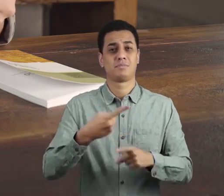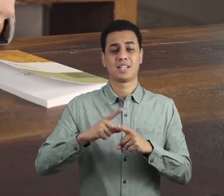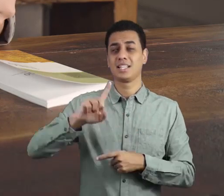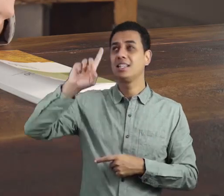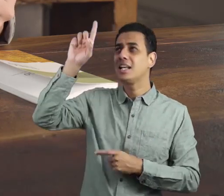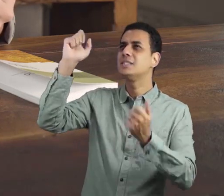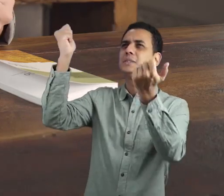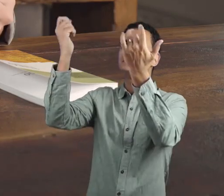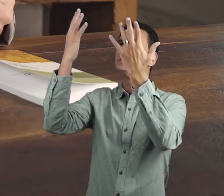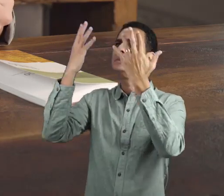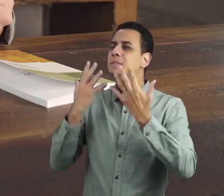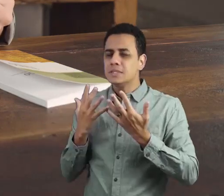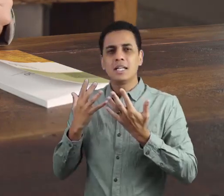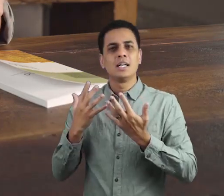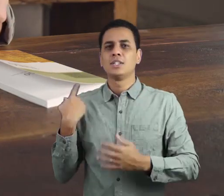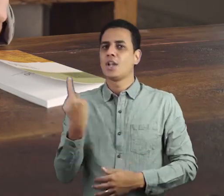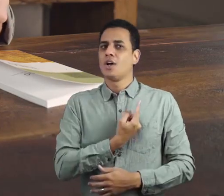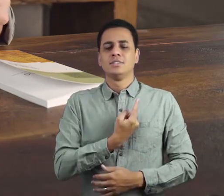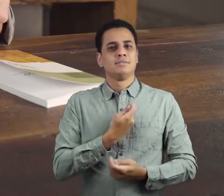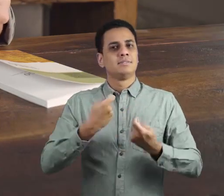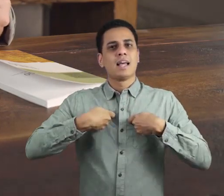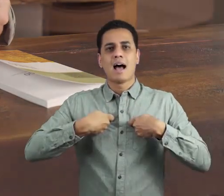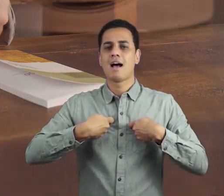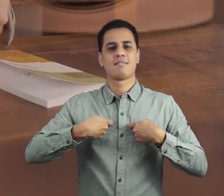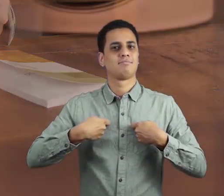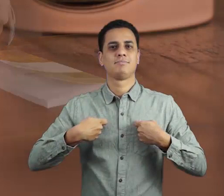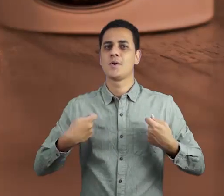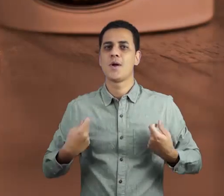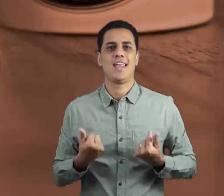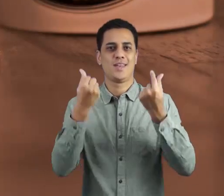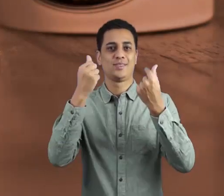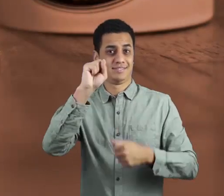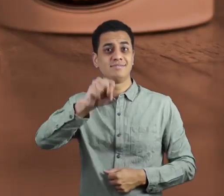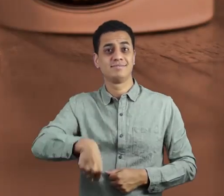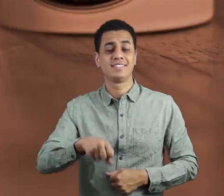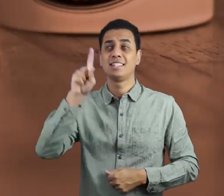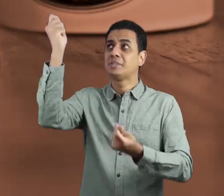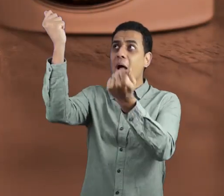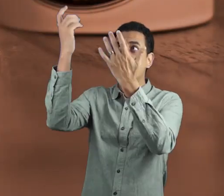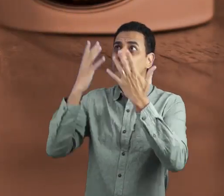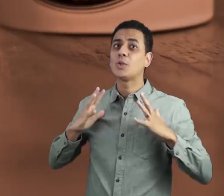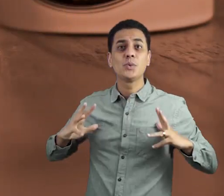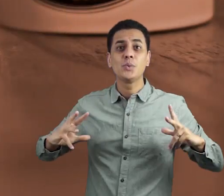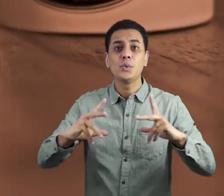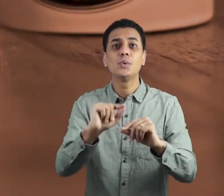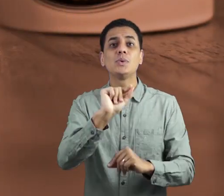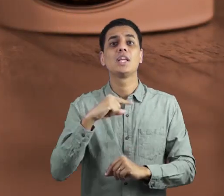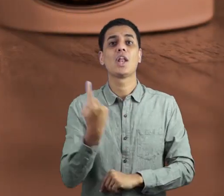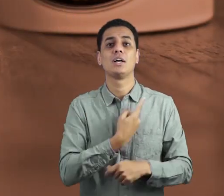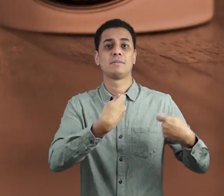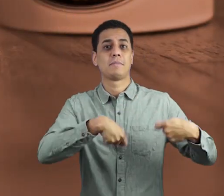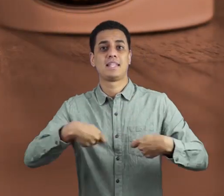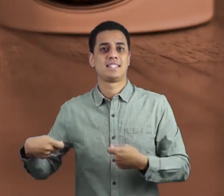ricamente, olha só, para a nossa satisfação. Aí ele diz, ordene aos ricos que